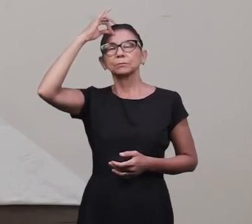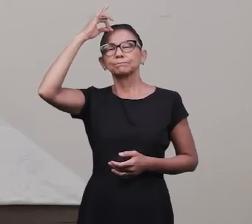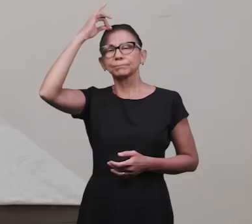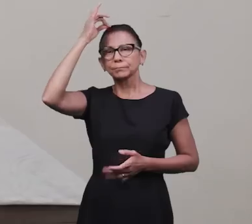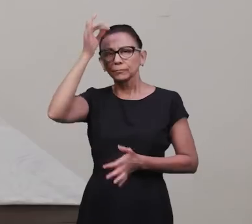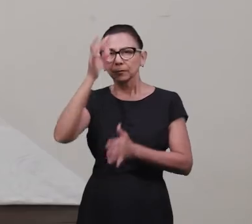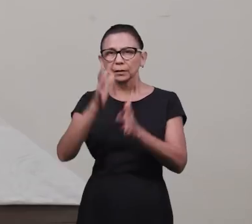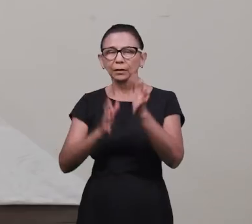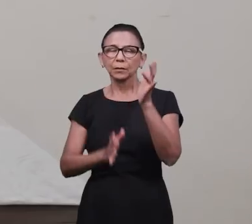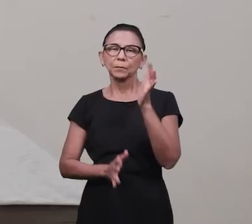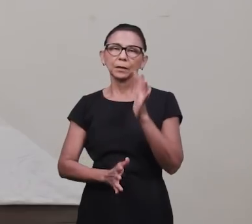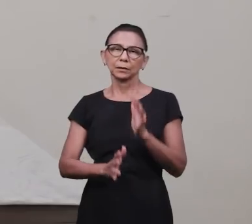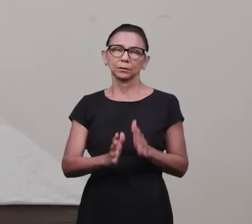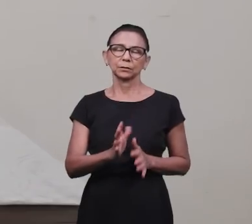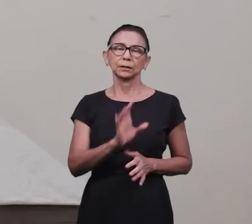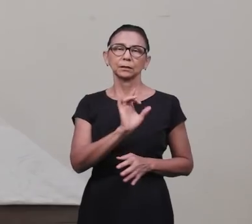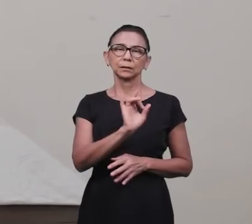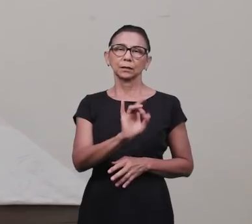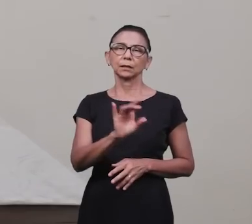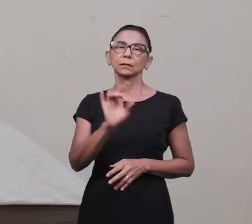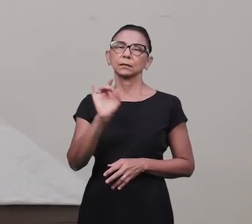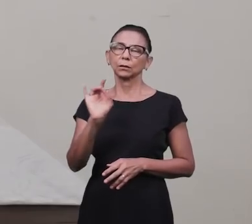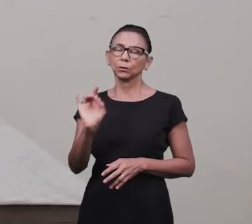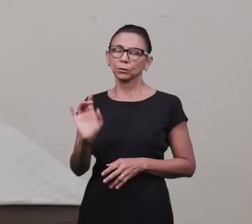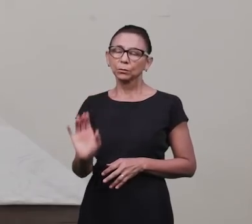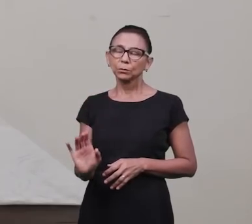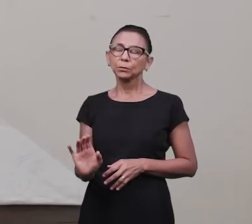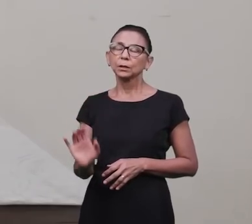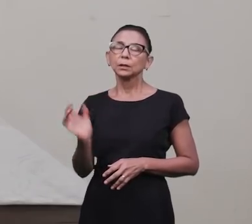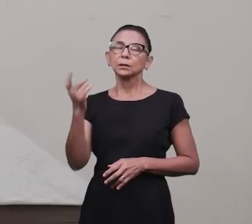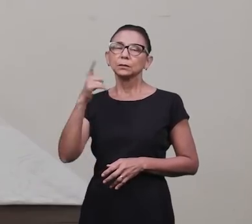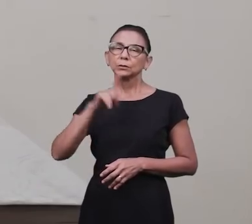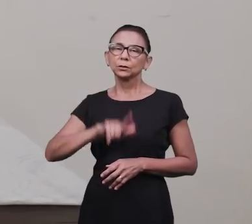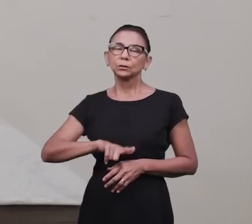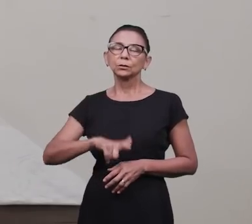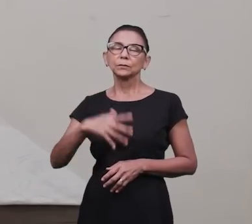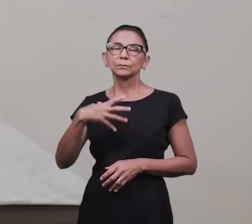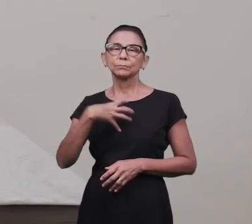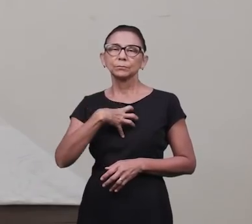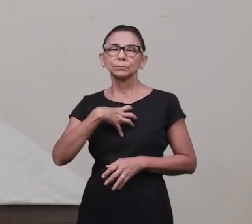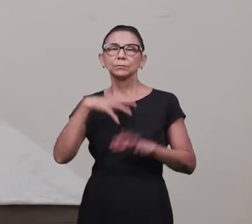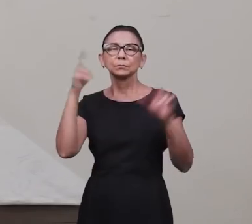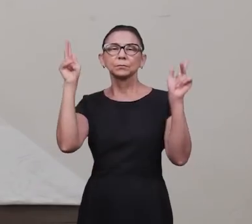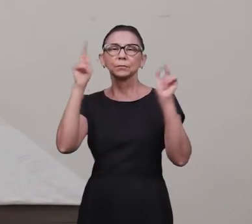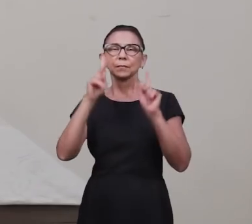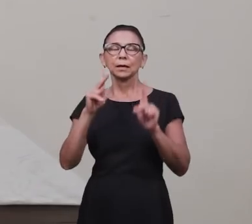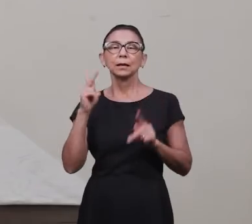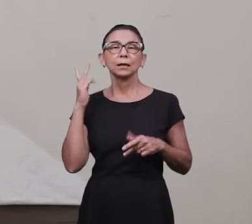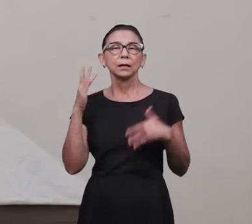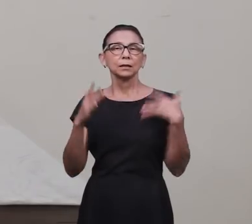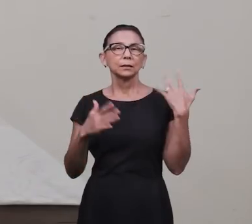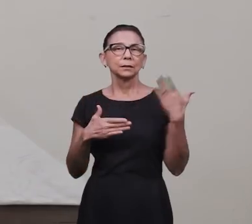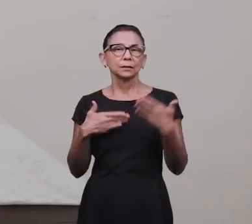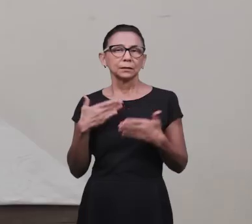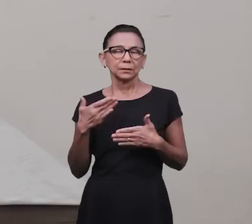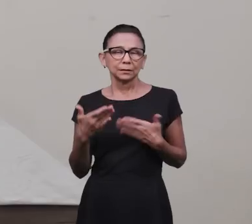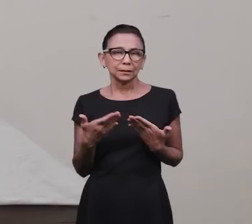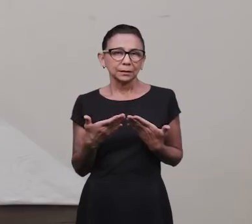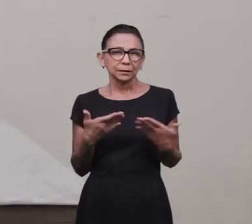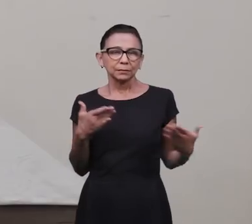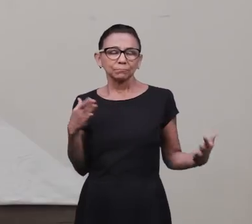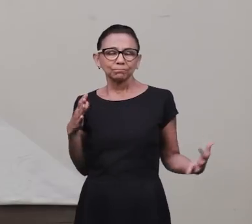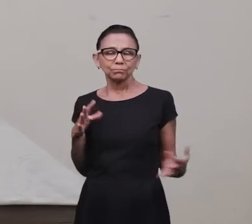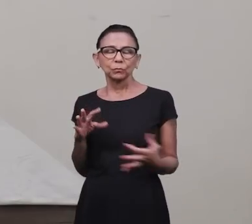seja derramado em nossos corações, renovando a alegria, a paz. Ó Deus, que